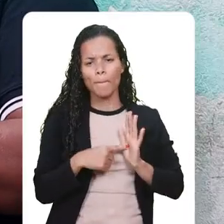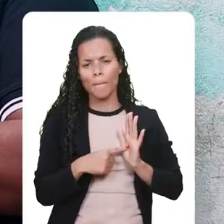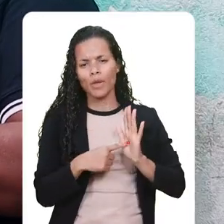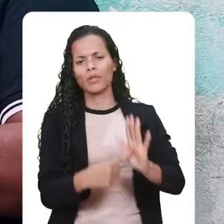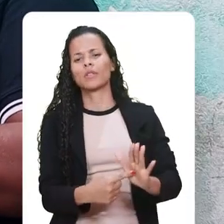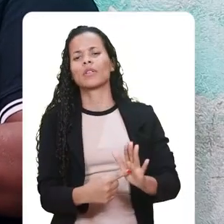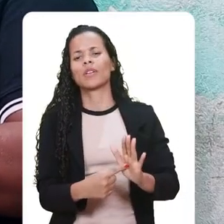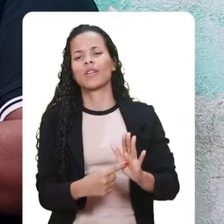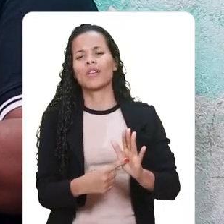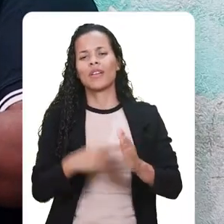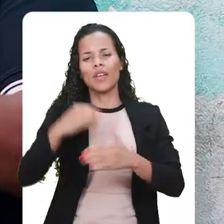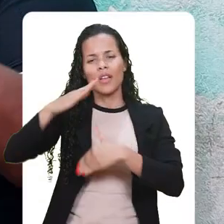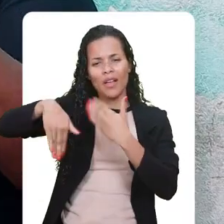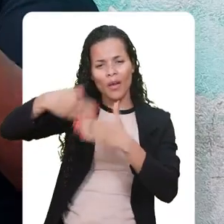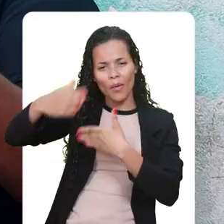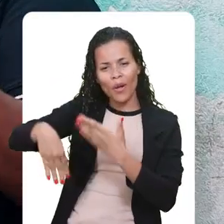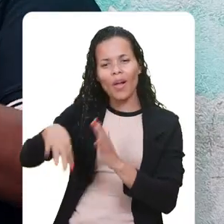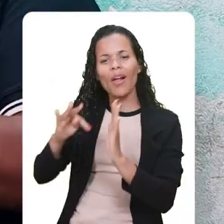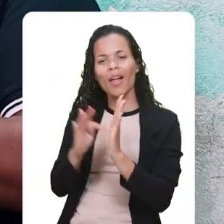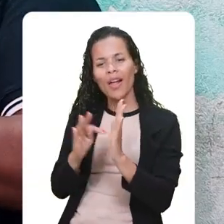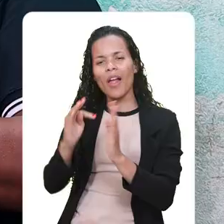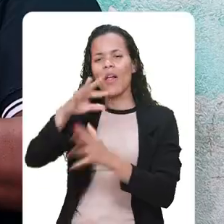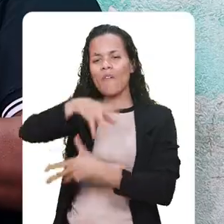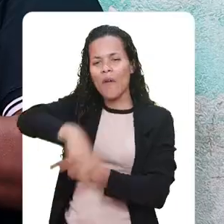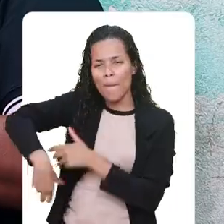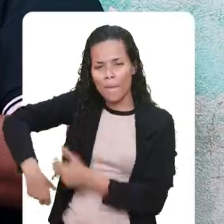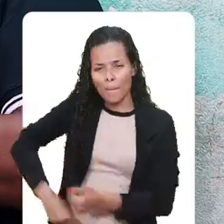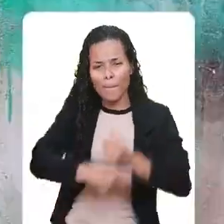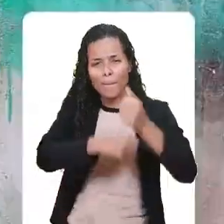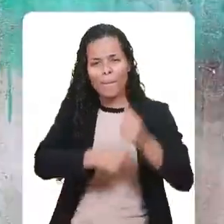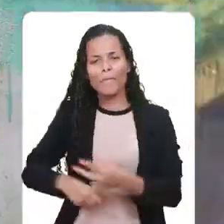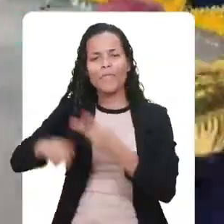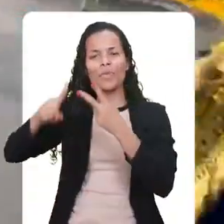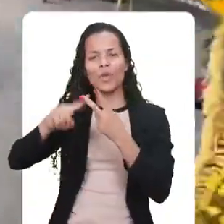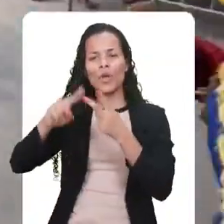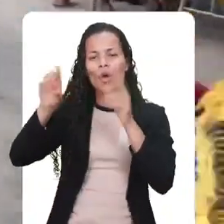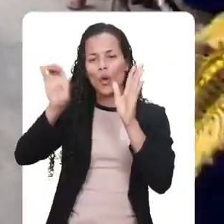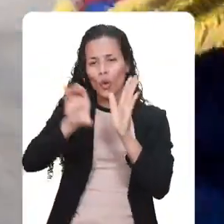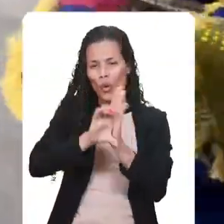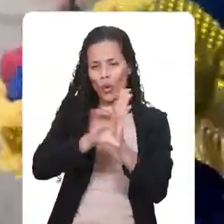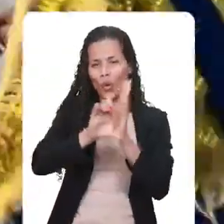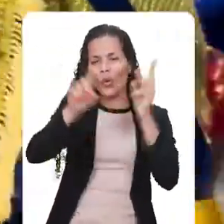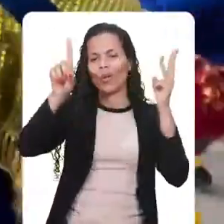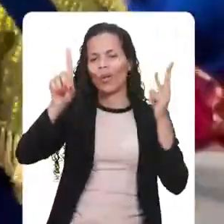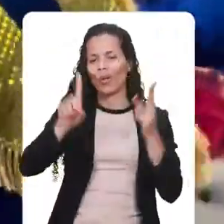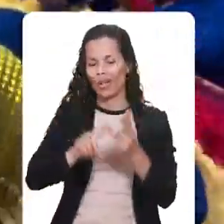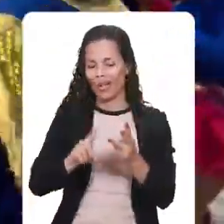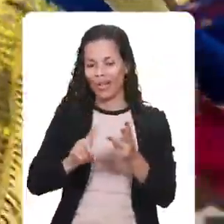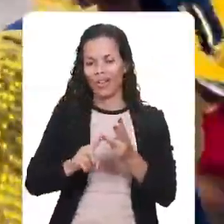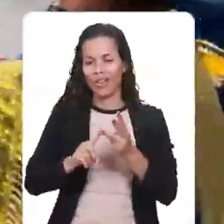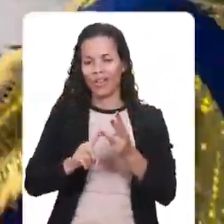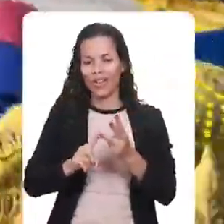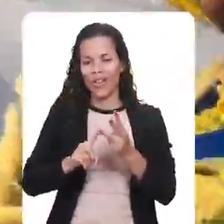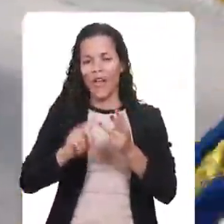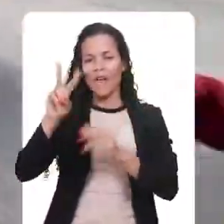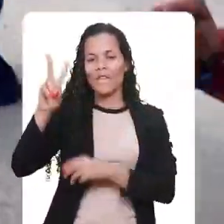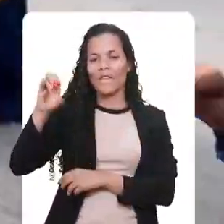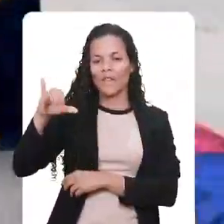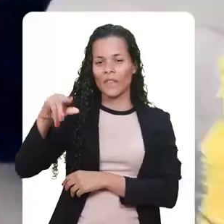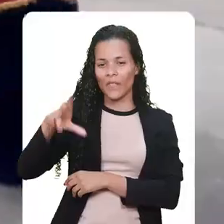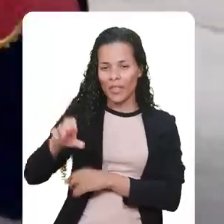no concurso do boi de carnaval de Timbaúba, e vai para Nazaré, vai para Condado, a gente vai para